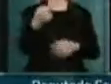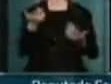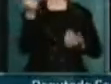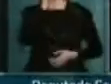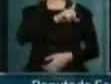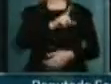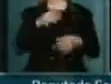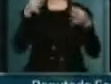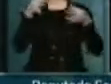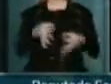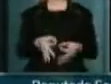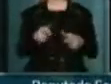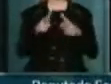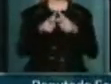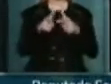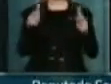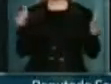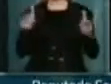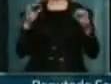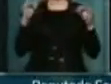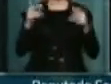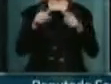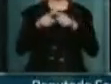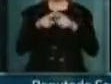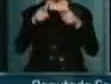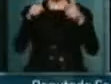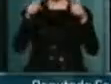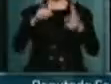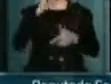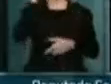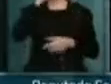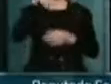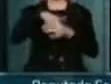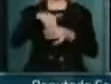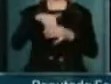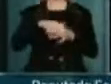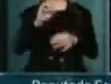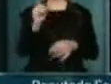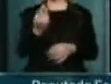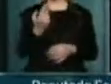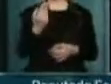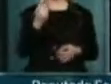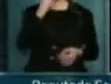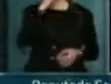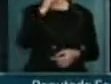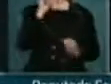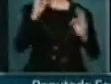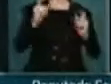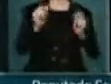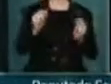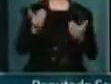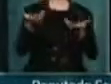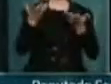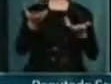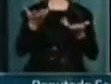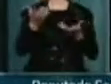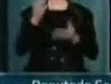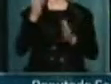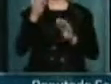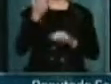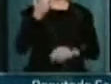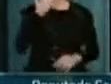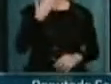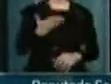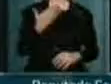a maioria absoluta dos votos se não com a unanimidade para que a gente possa votar essa